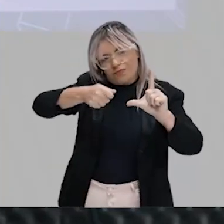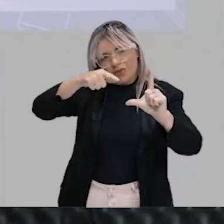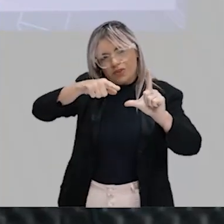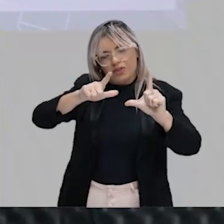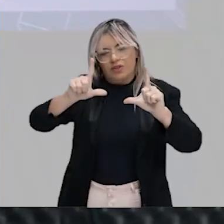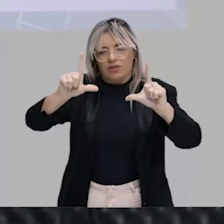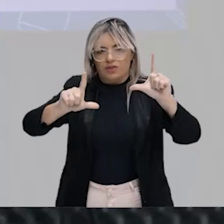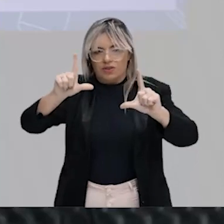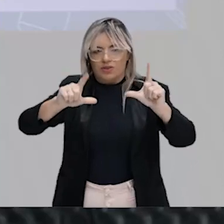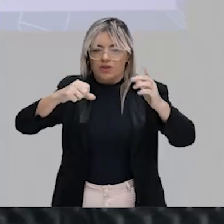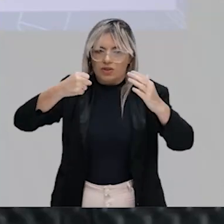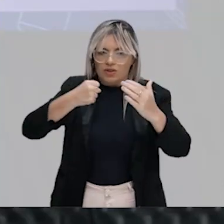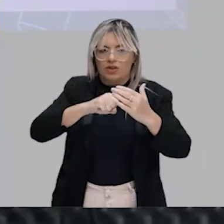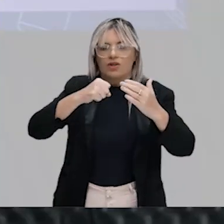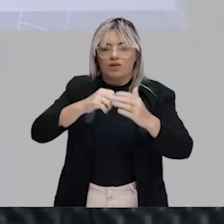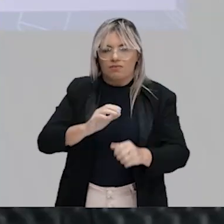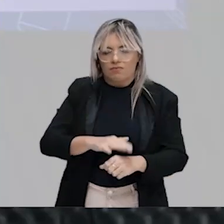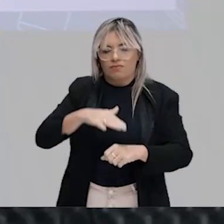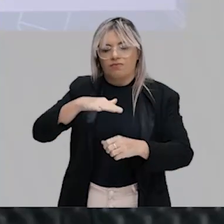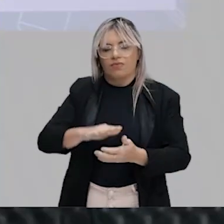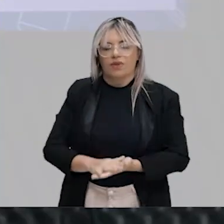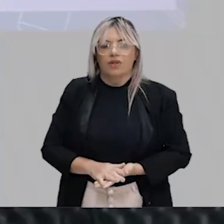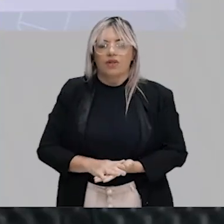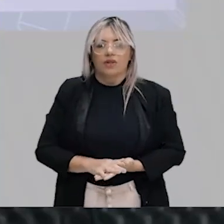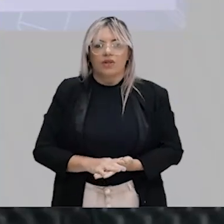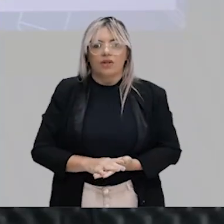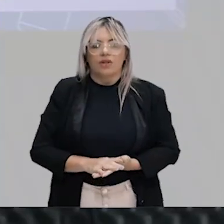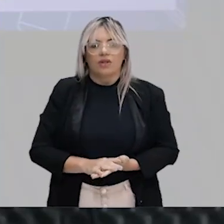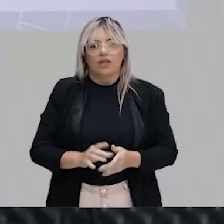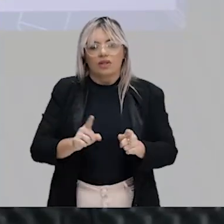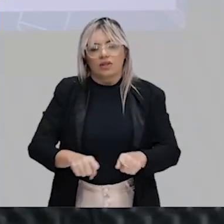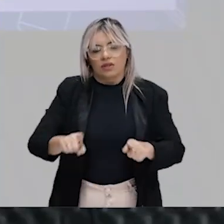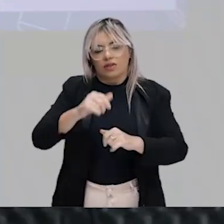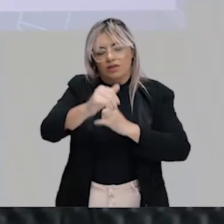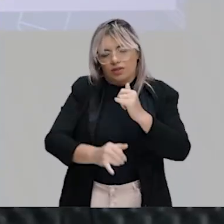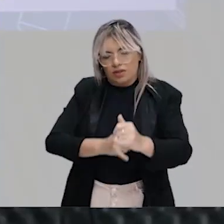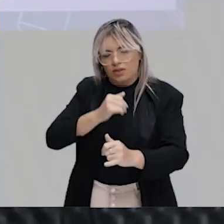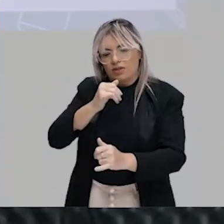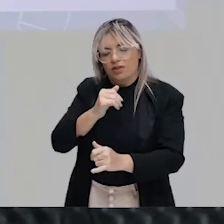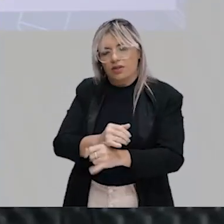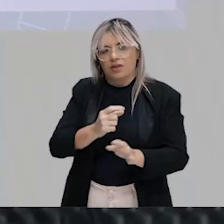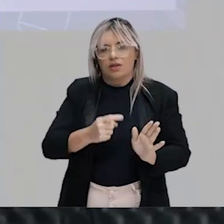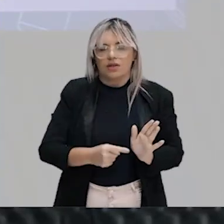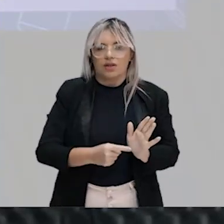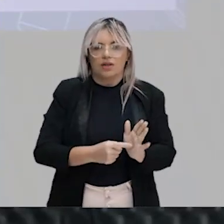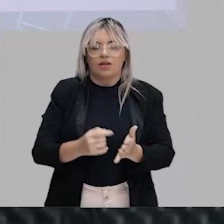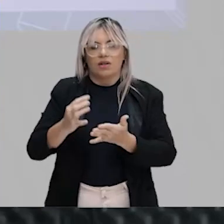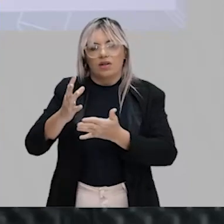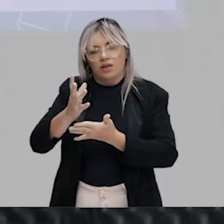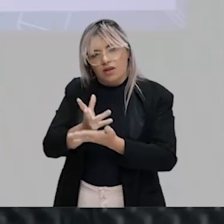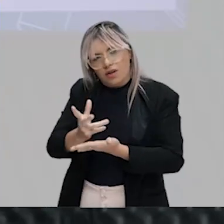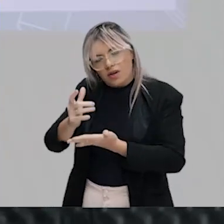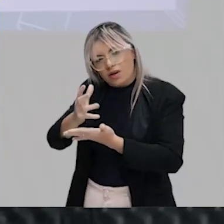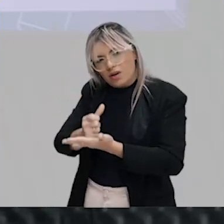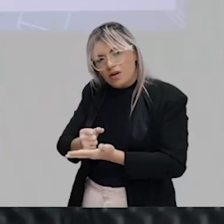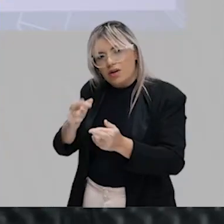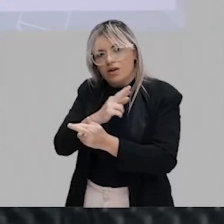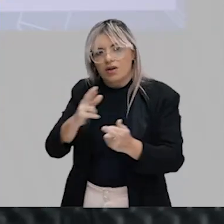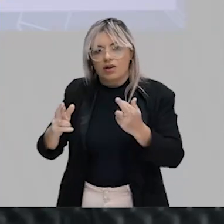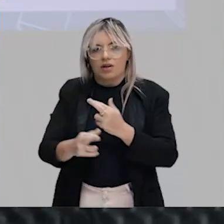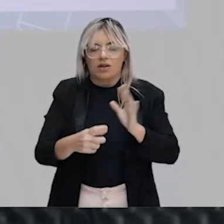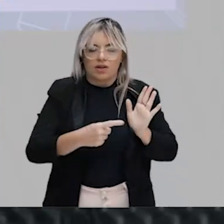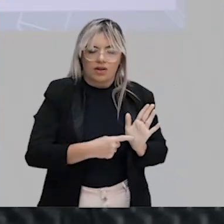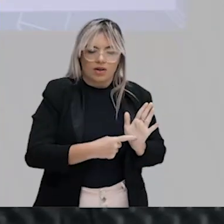está passando mais uma vez aquilo. A gente, quando acessa a internet, aparecem lá dados relacionados a essas